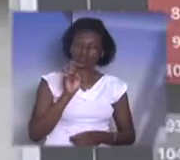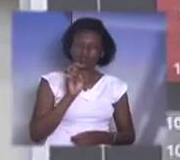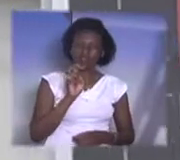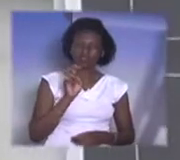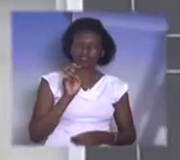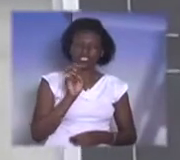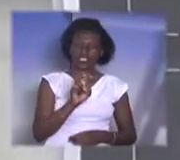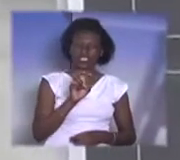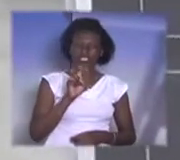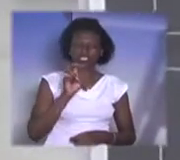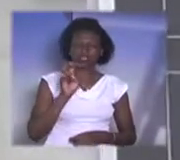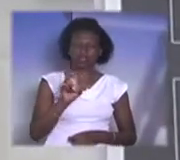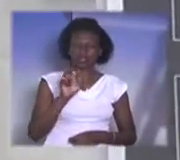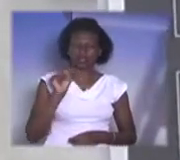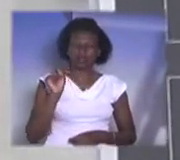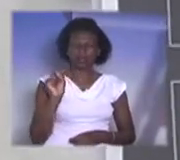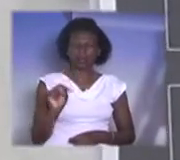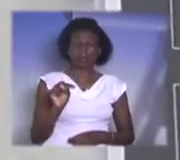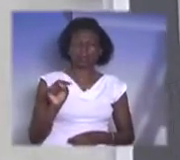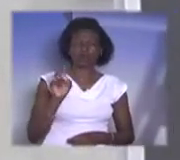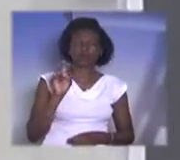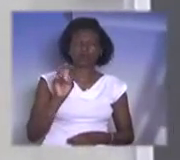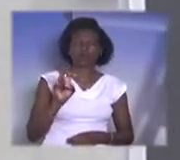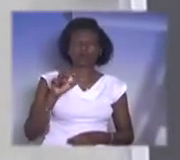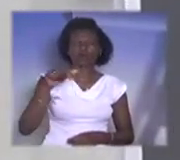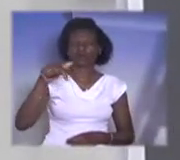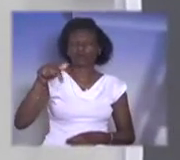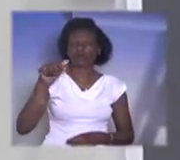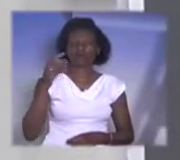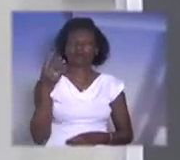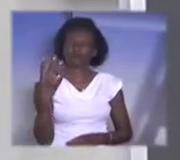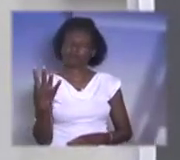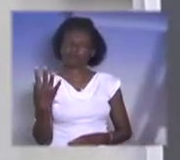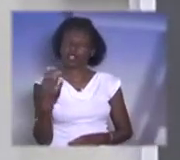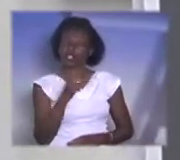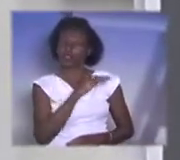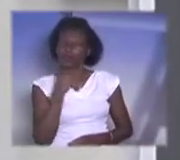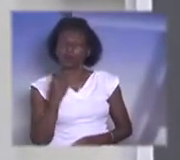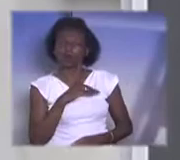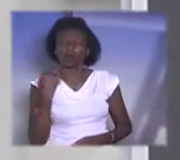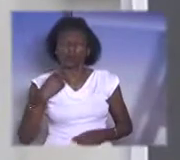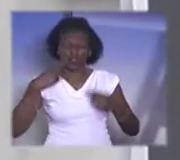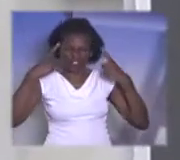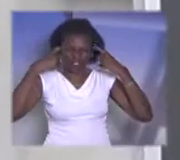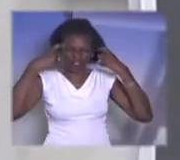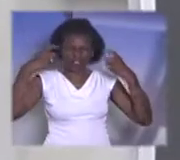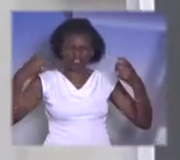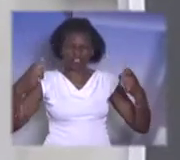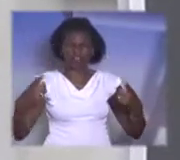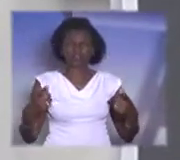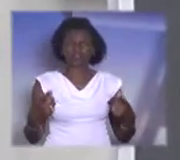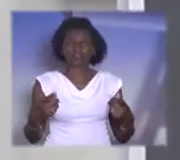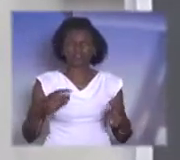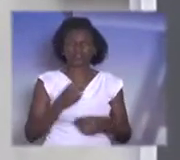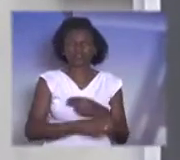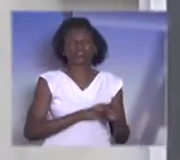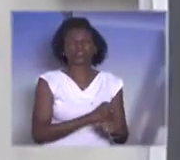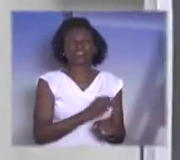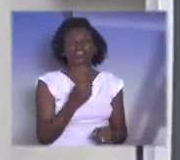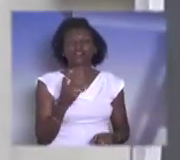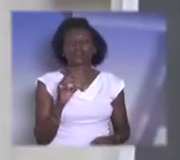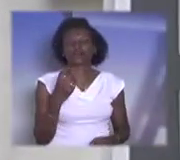dão 55 mil 574 mortes violentas em 2016